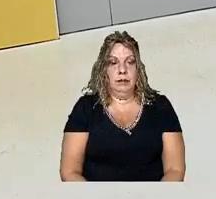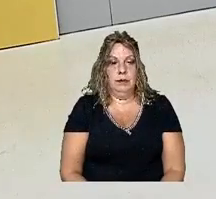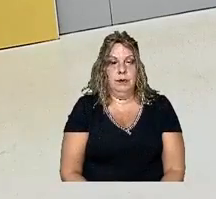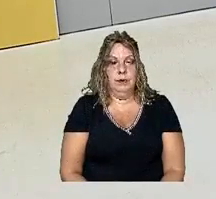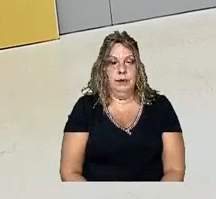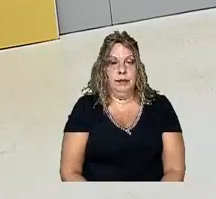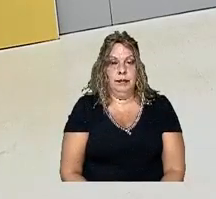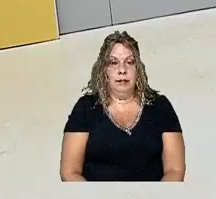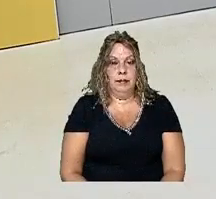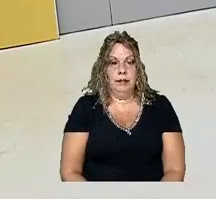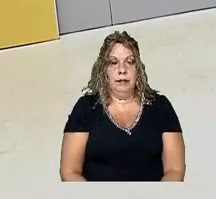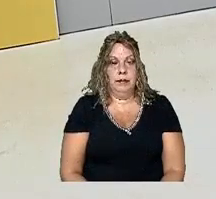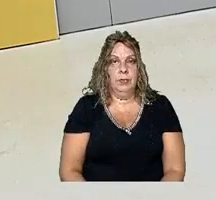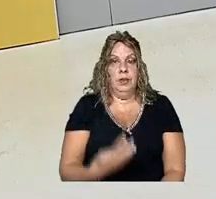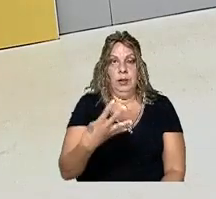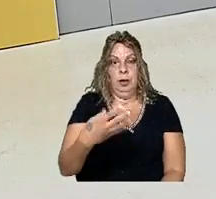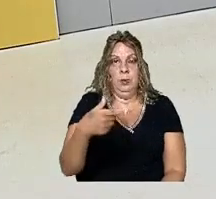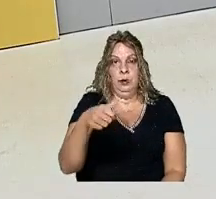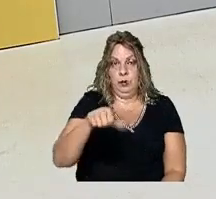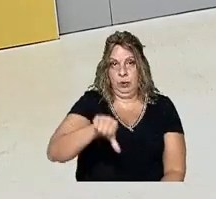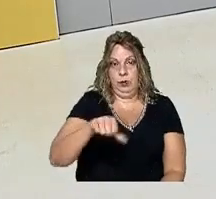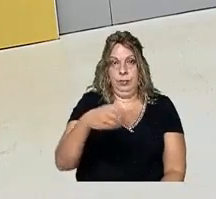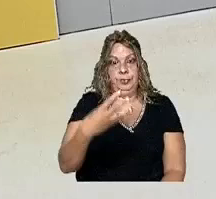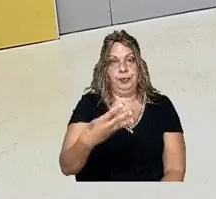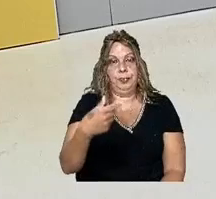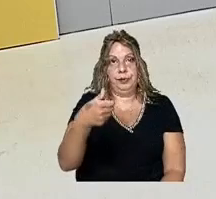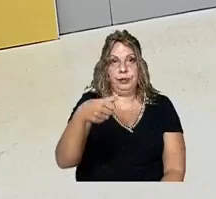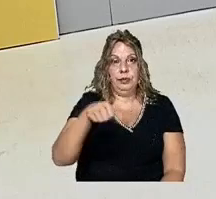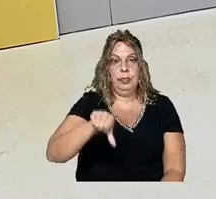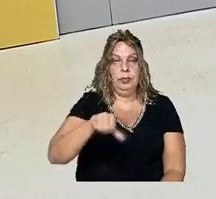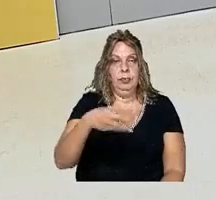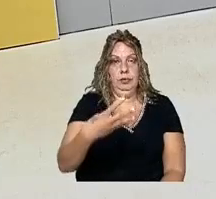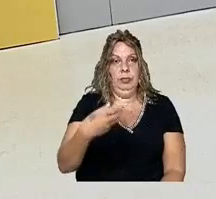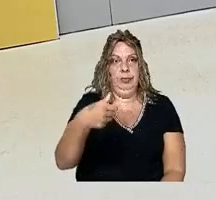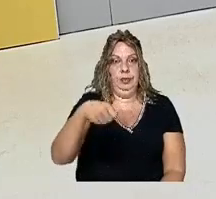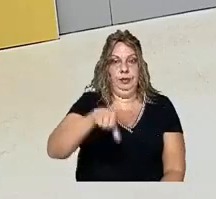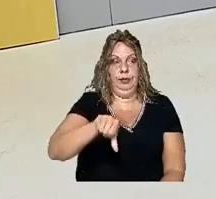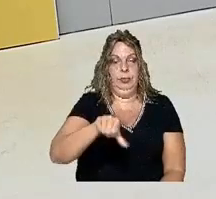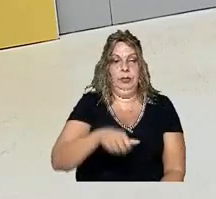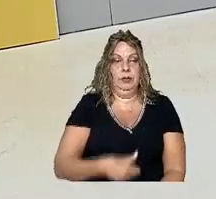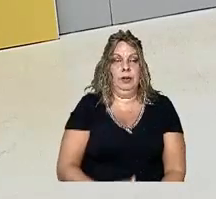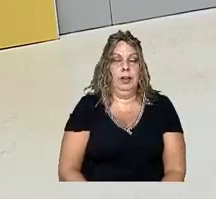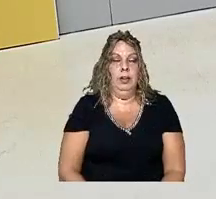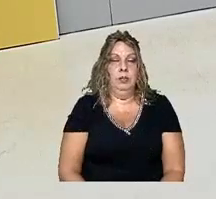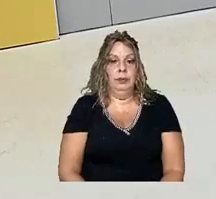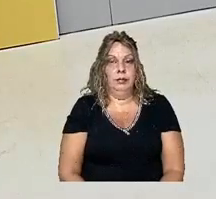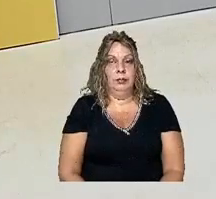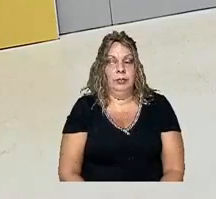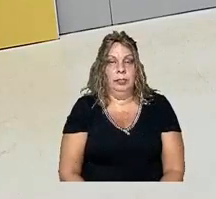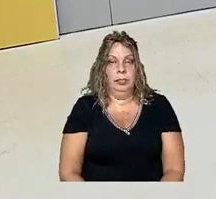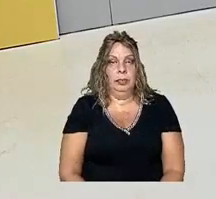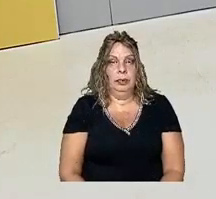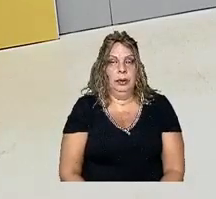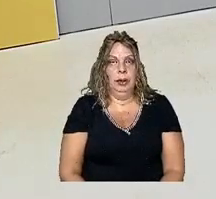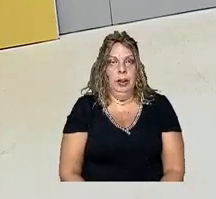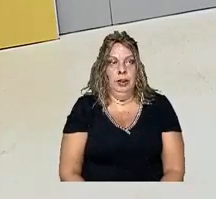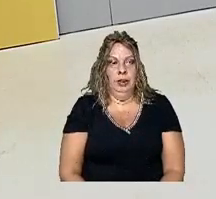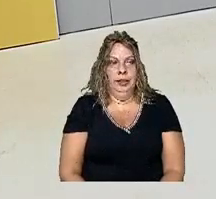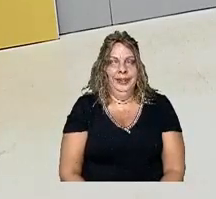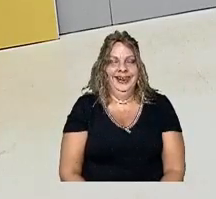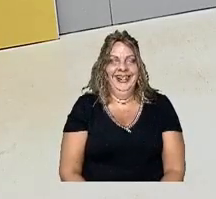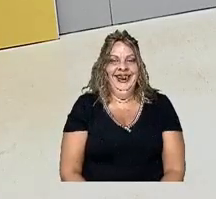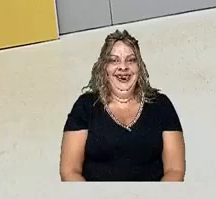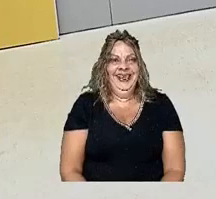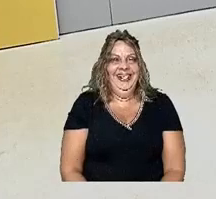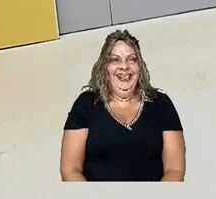Vamos lá que o número 49 saiu, saiu também 49. Jane Estácio, bom dia.